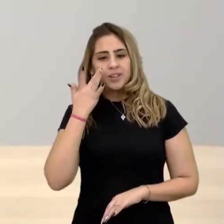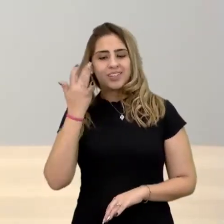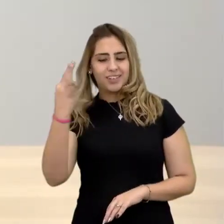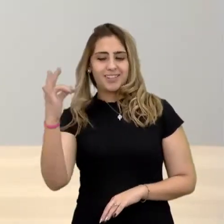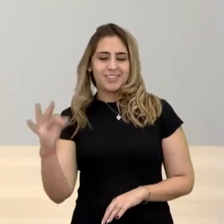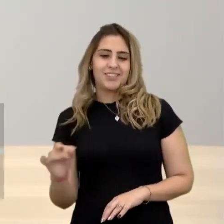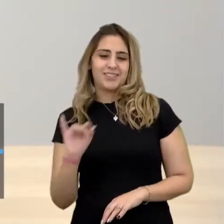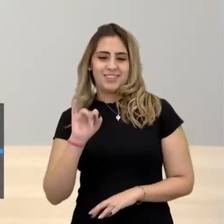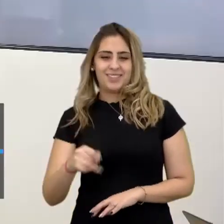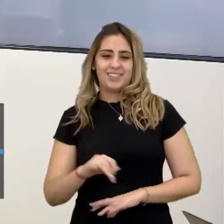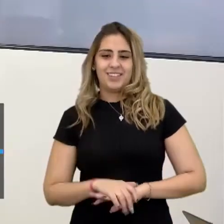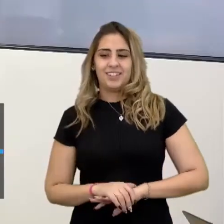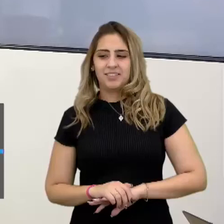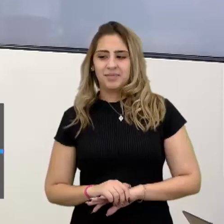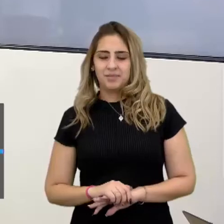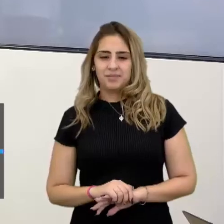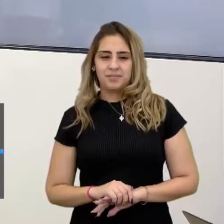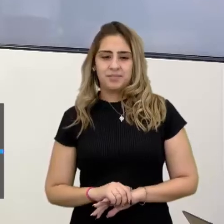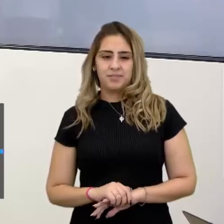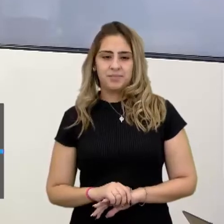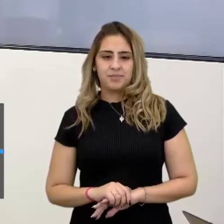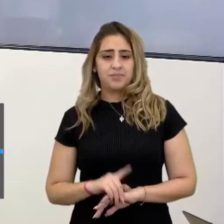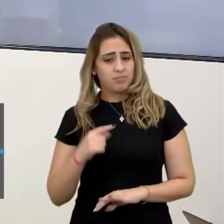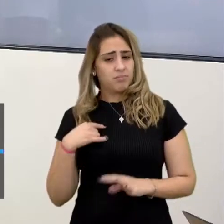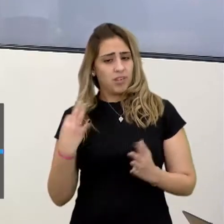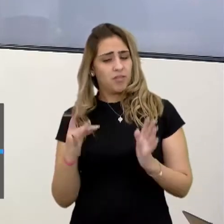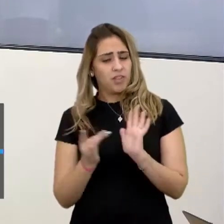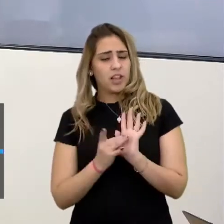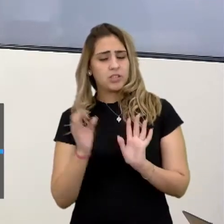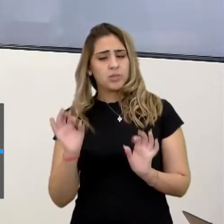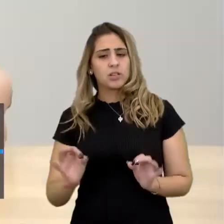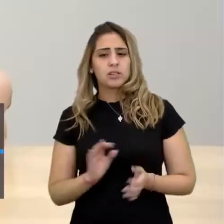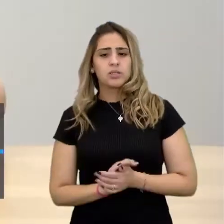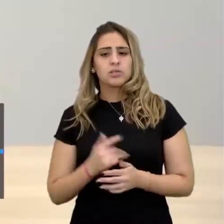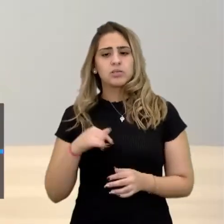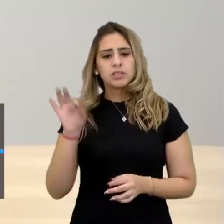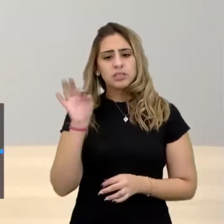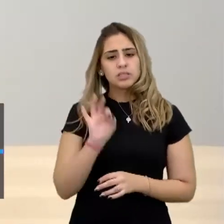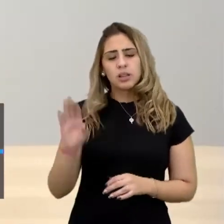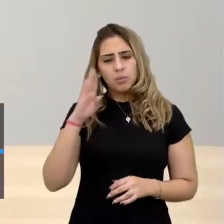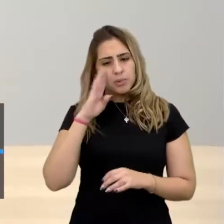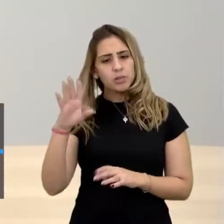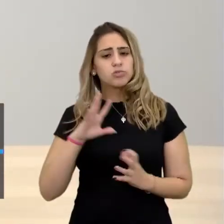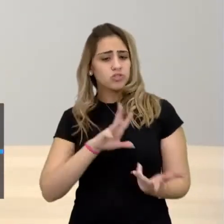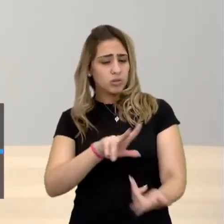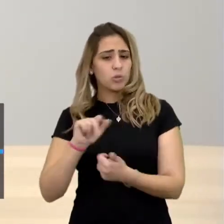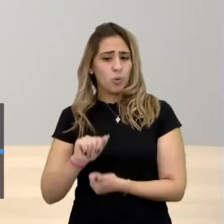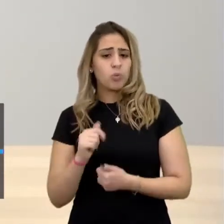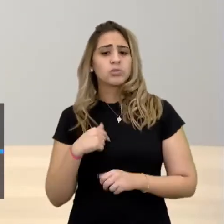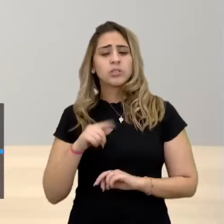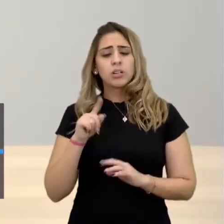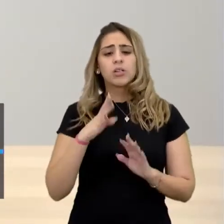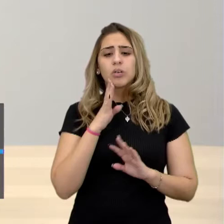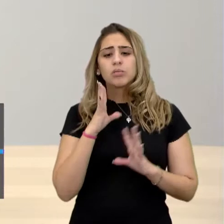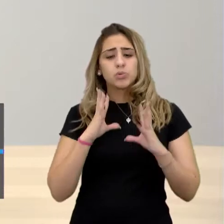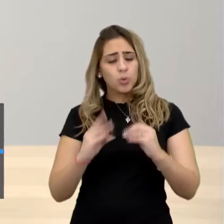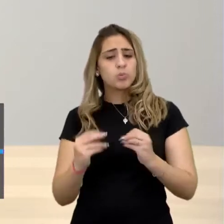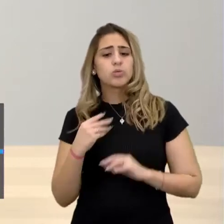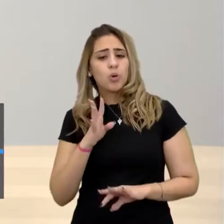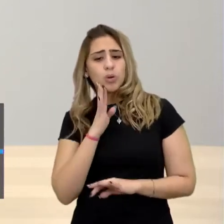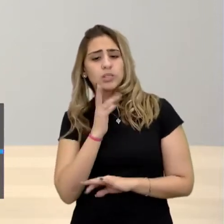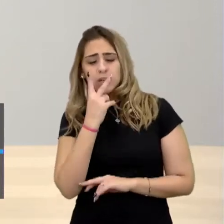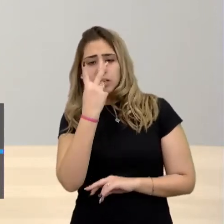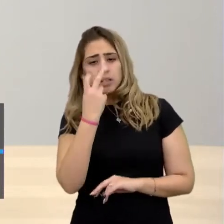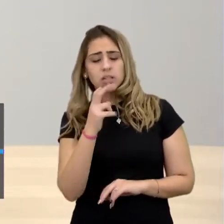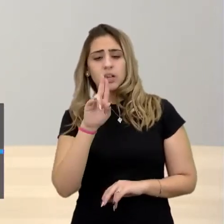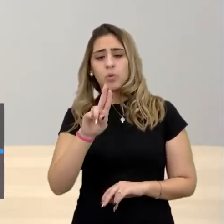acertou, é isso né? aí. É fato, né, Pri? Os insetos Sim. em geral, né? Exatamente, né? Os insetos aí, de maneira geral, né, eles conseguem enxergar aí